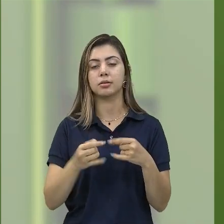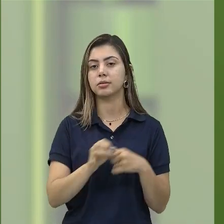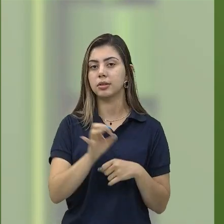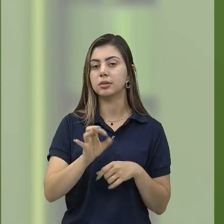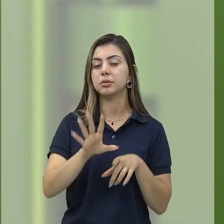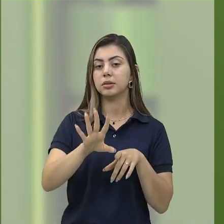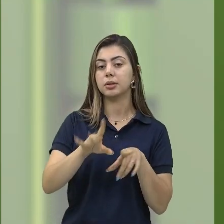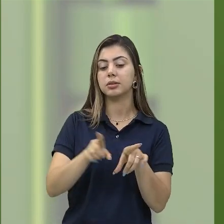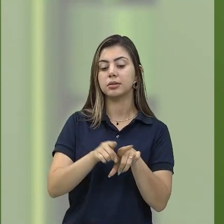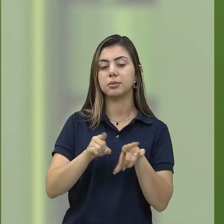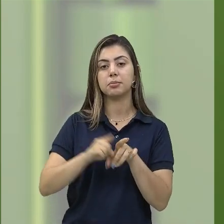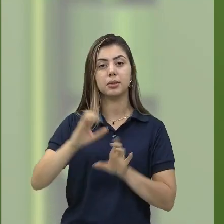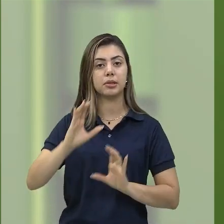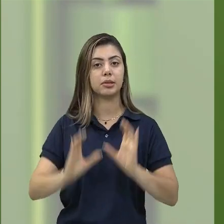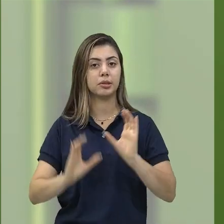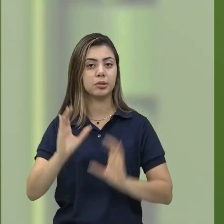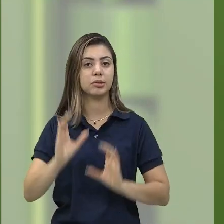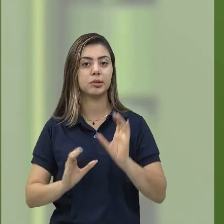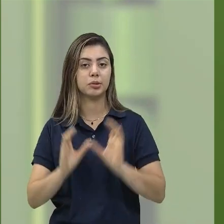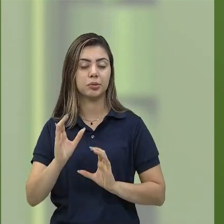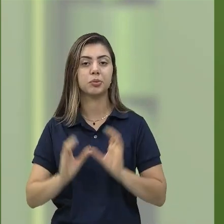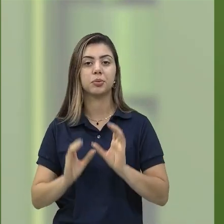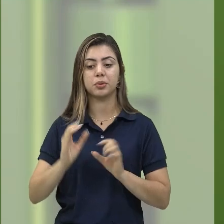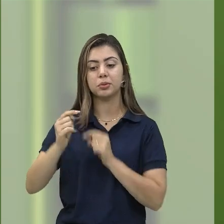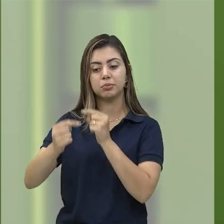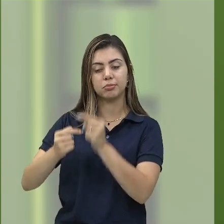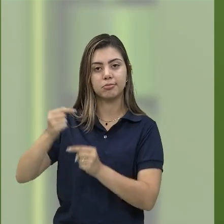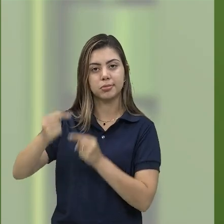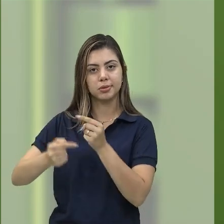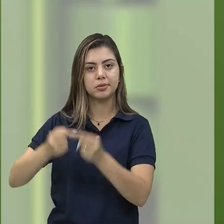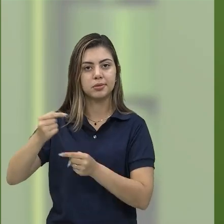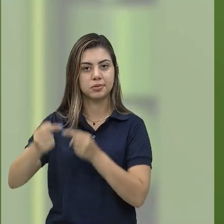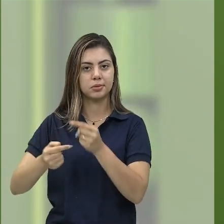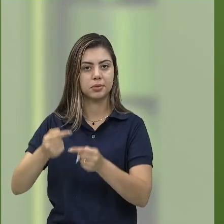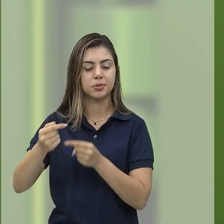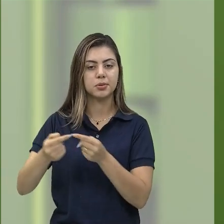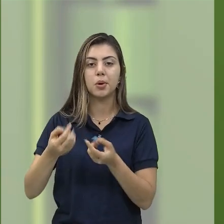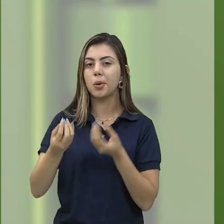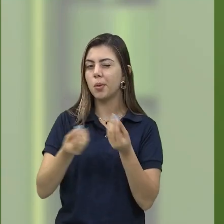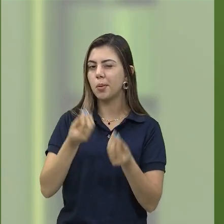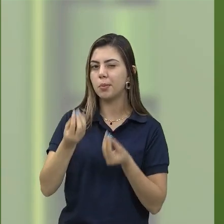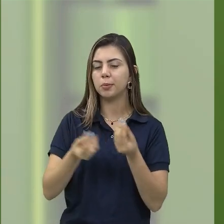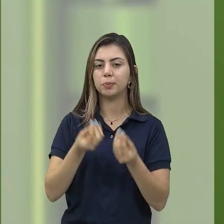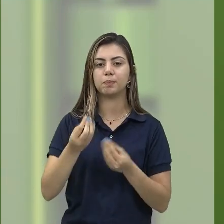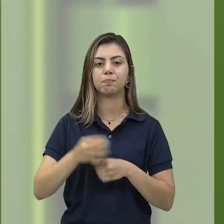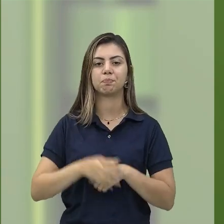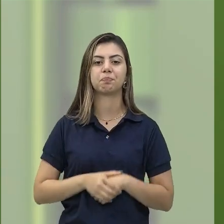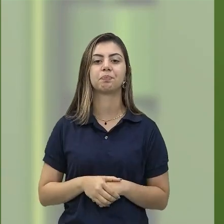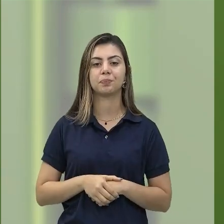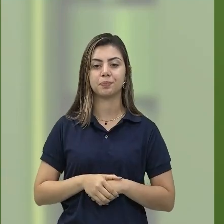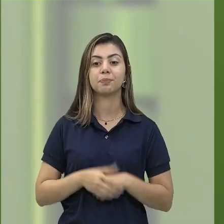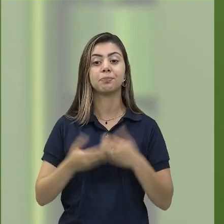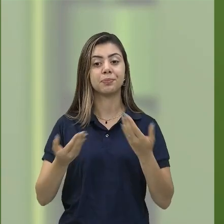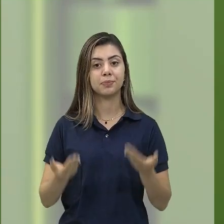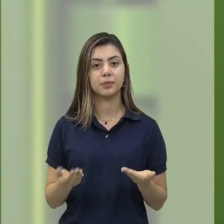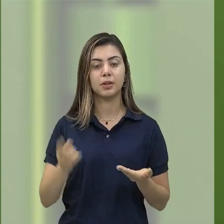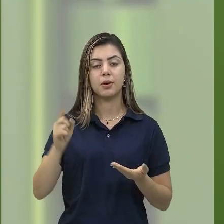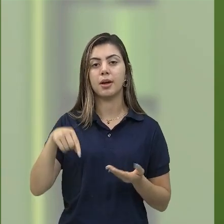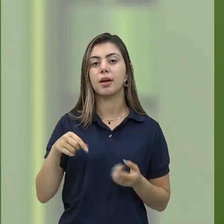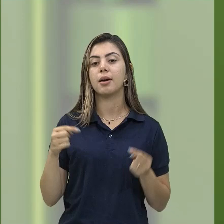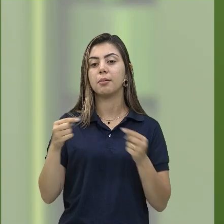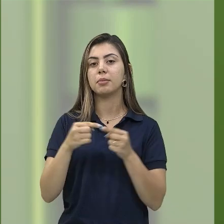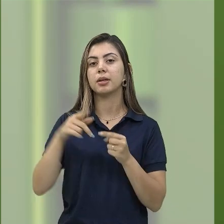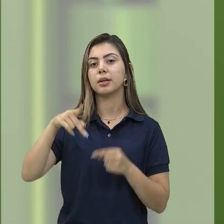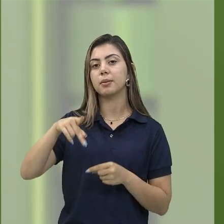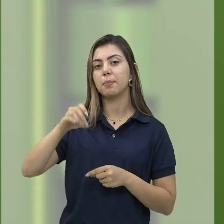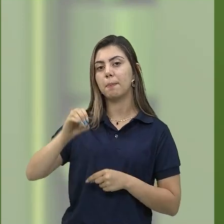circuitos de resistores, né, associada aos resistores, que é exatamente a potência.